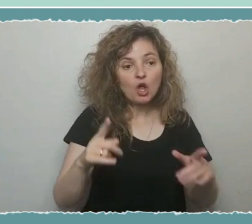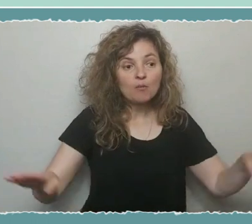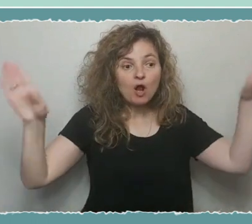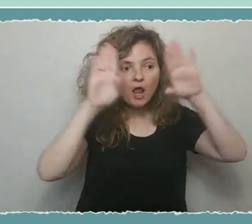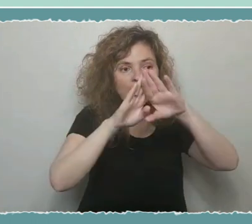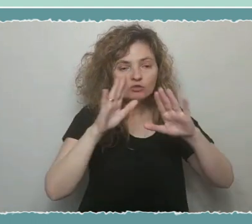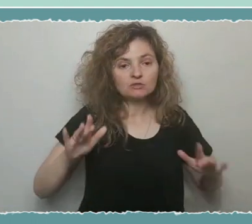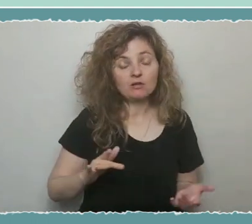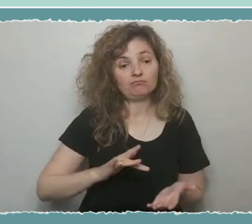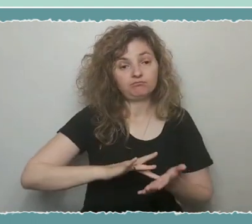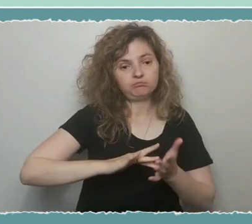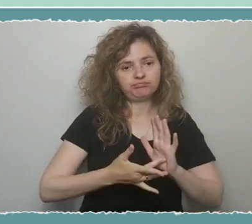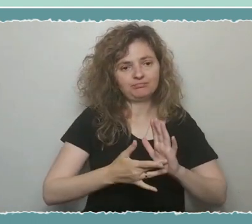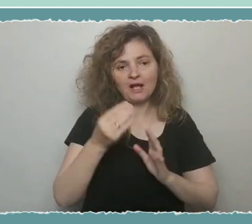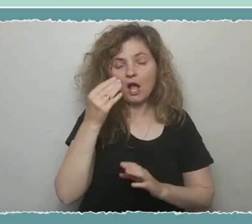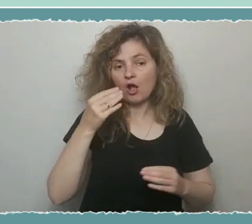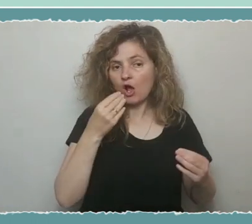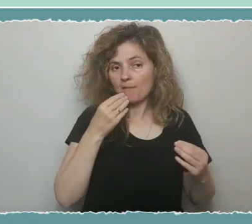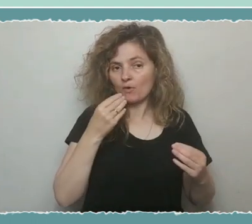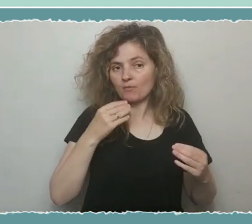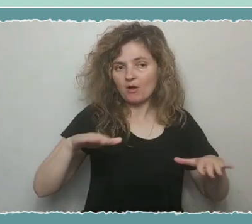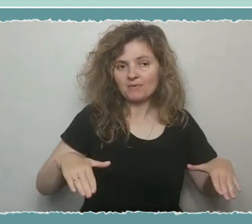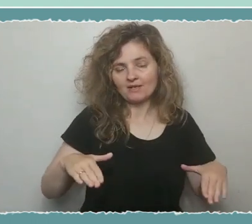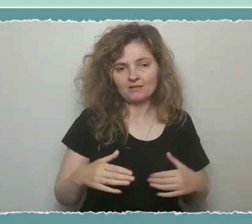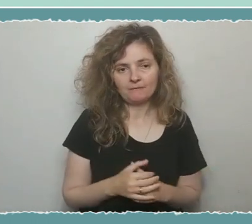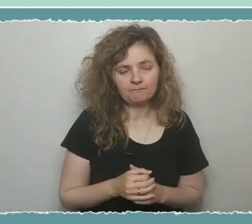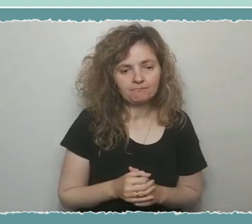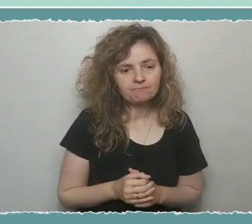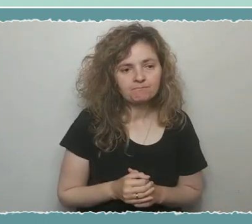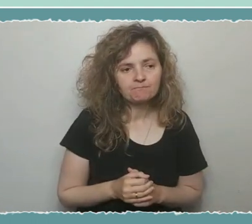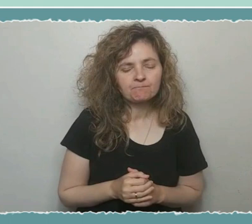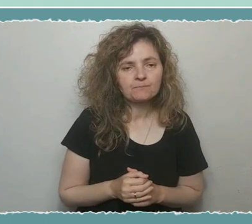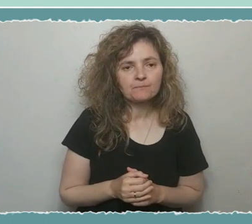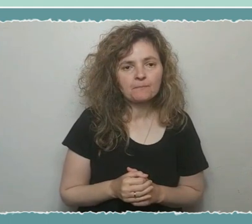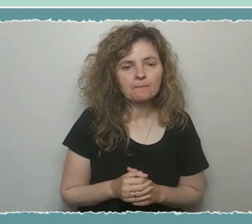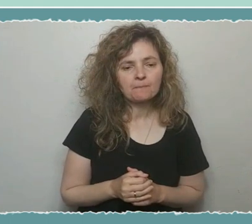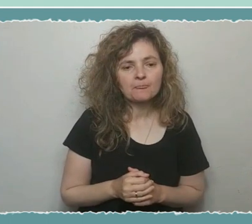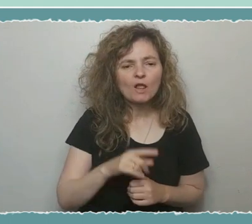que? Toda. Cociñeiro puro casa anoxado. Como é cara de anoxado? A ver todo o mundo.